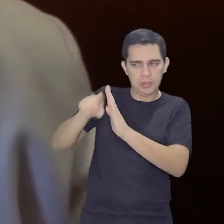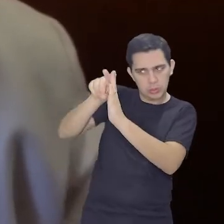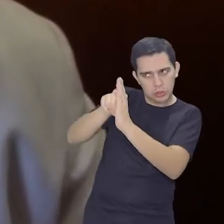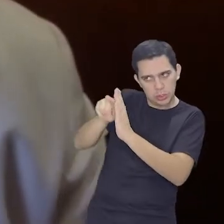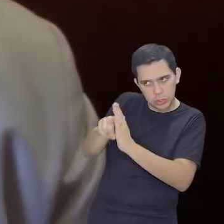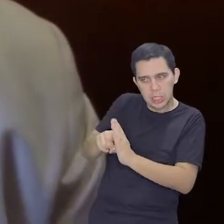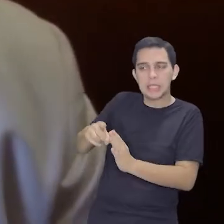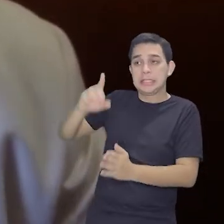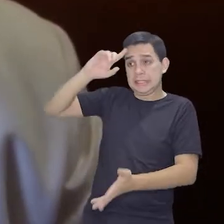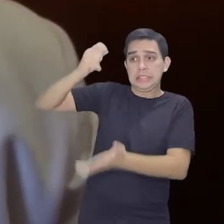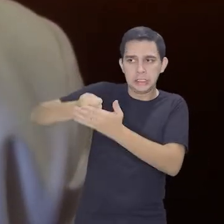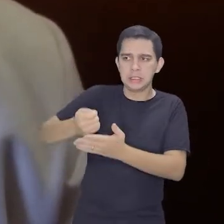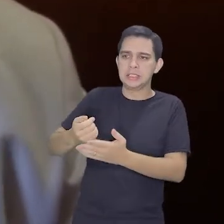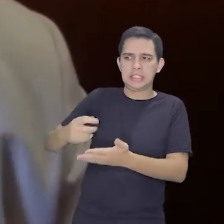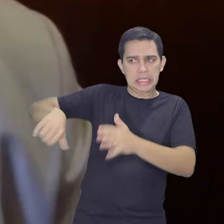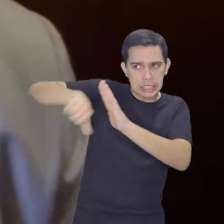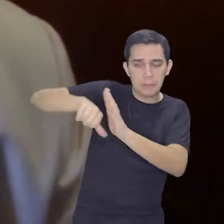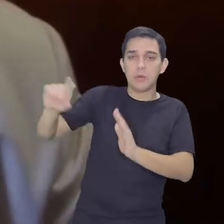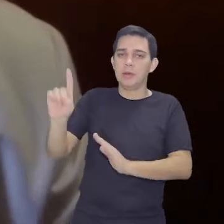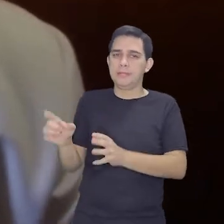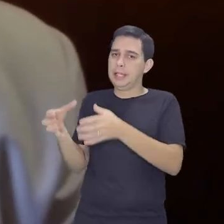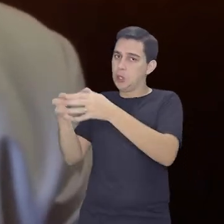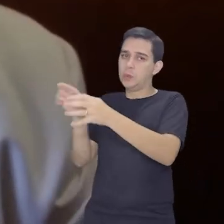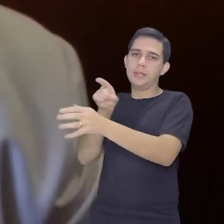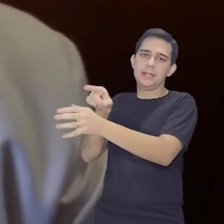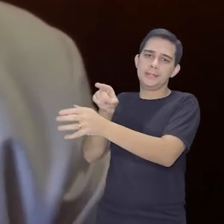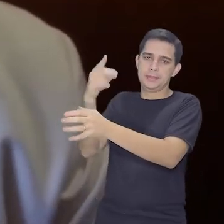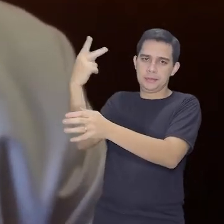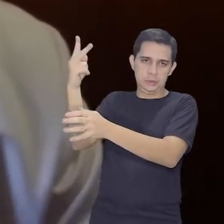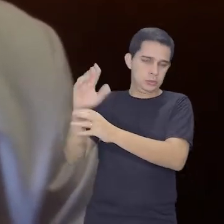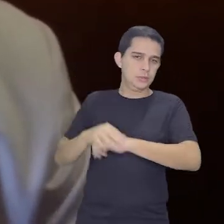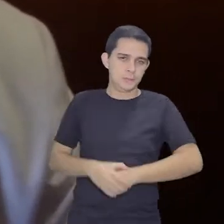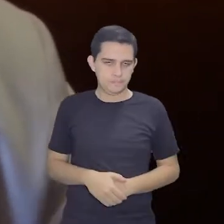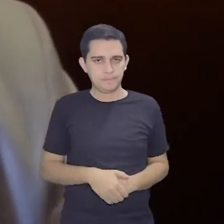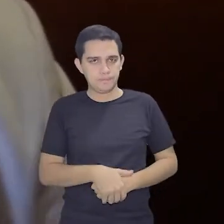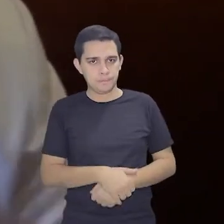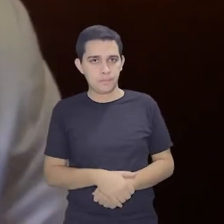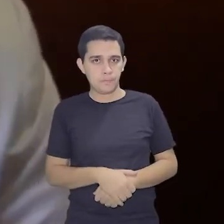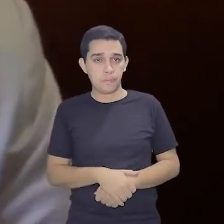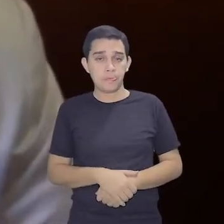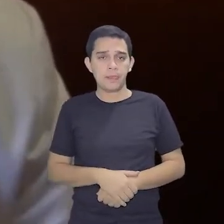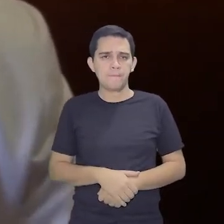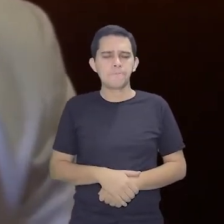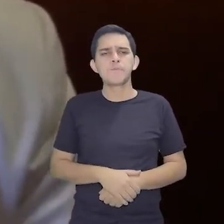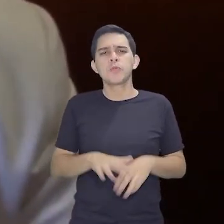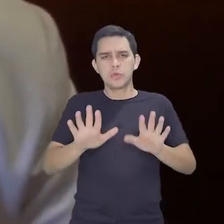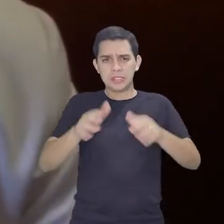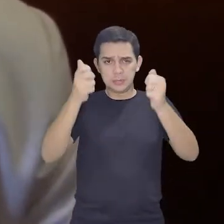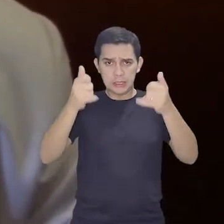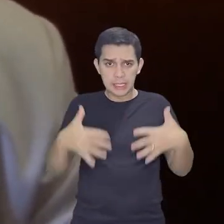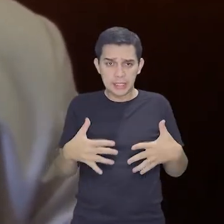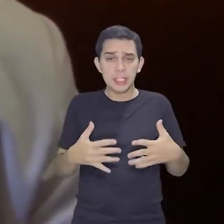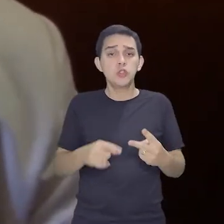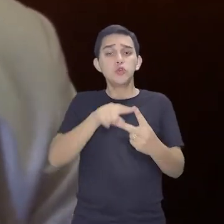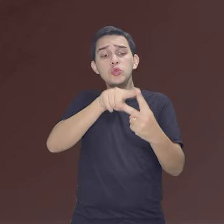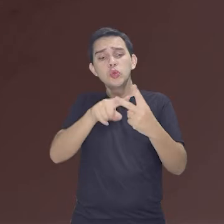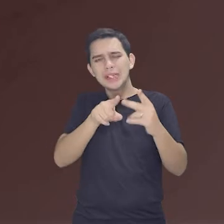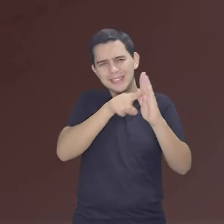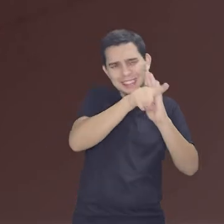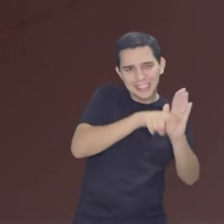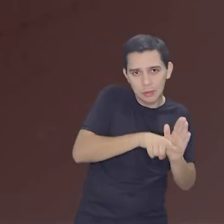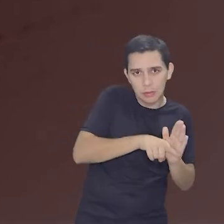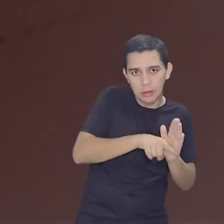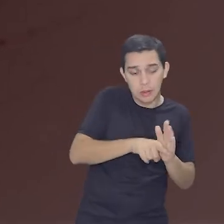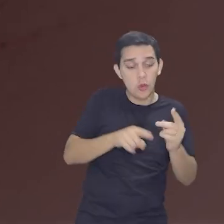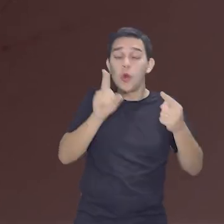gente explicar, porque houve algum ruído. Como eu disse, haviam 2 investigações, uma a respeito